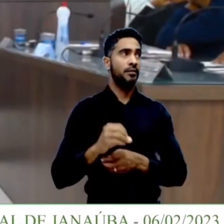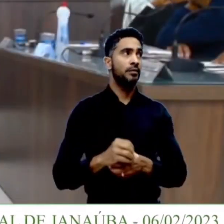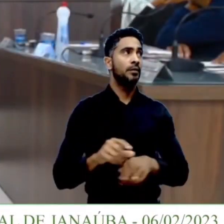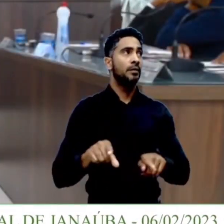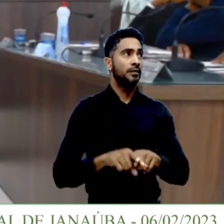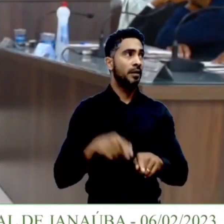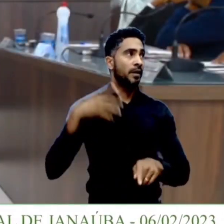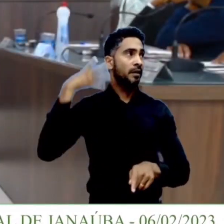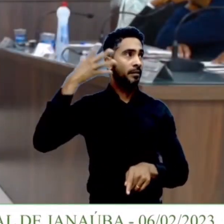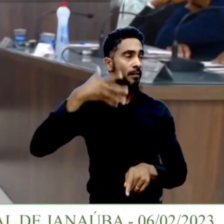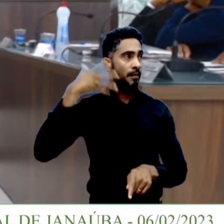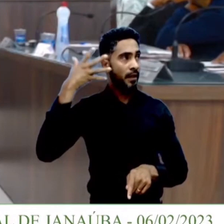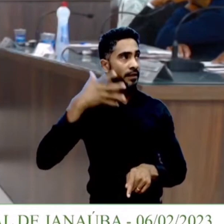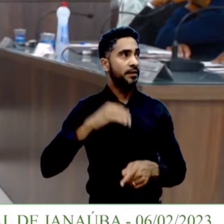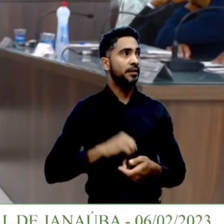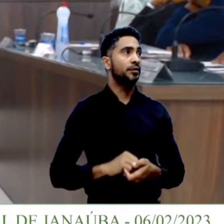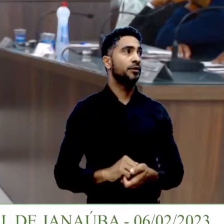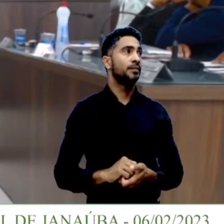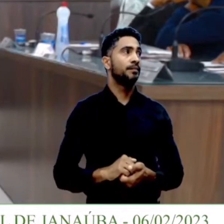palestrante mundo afora.